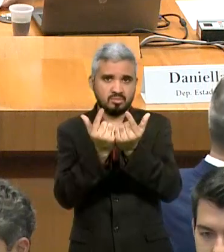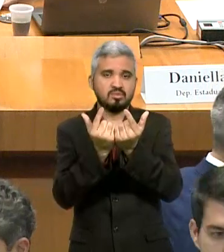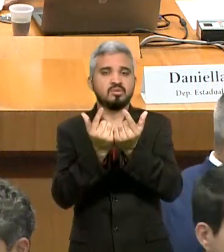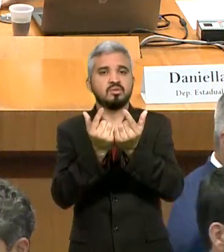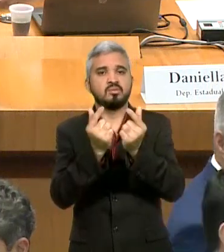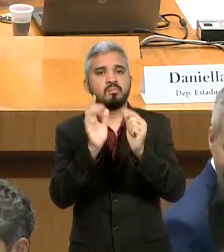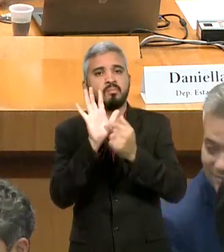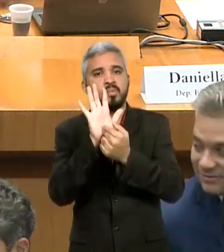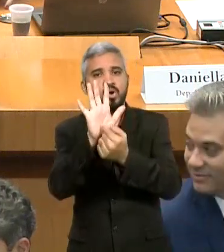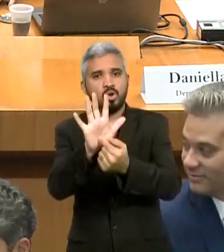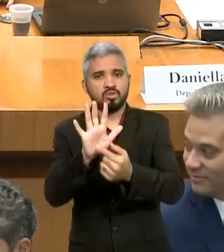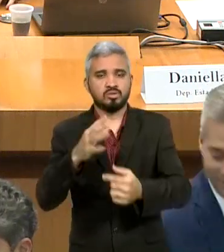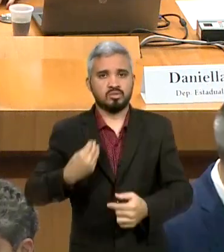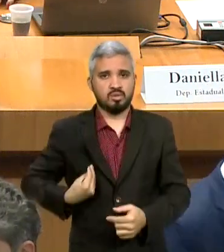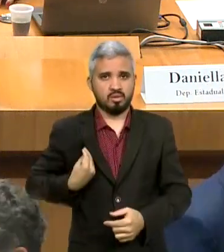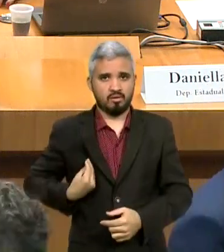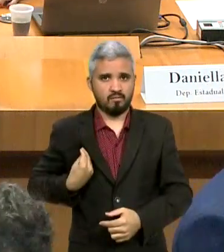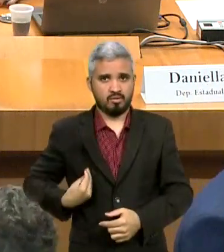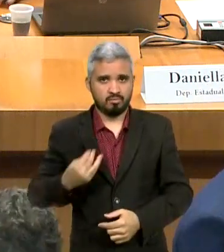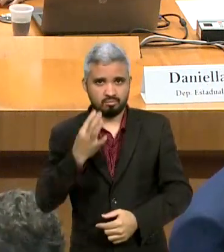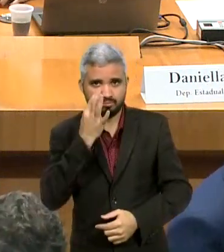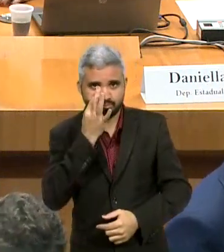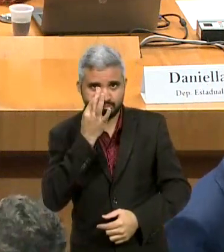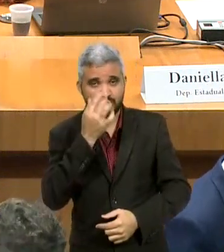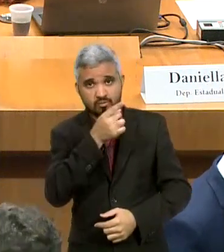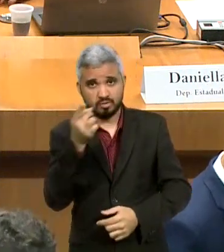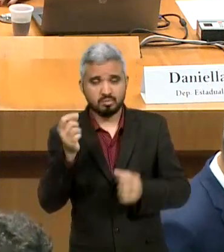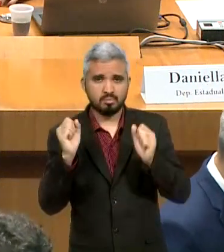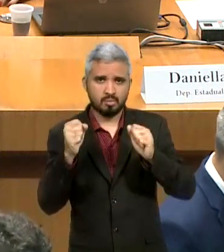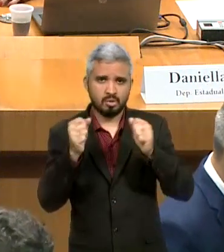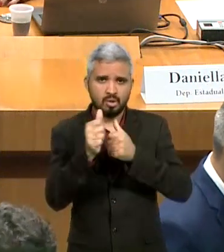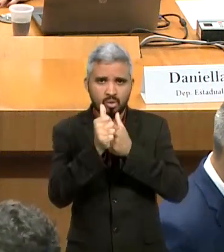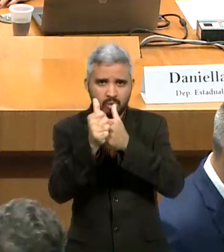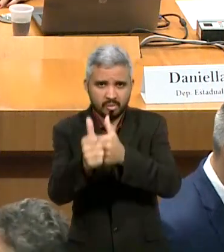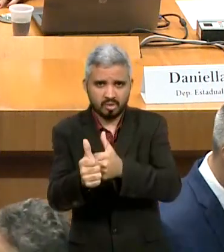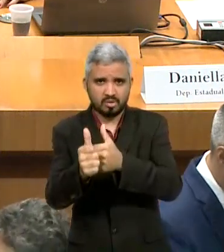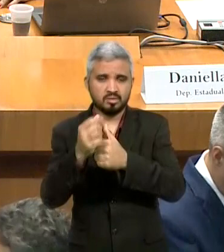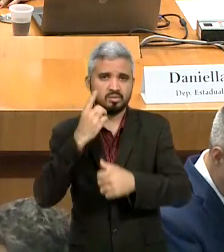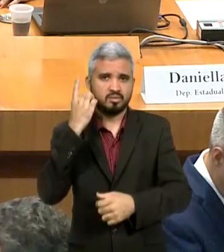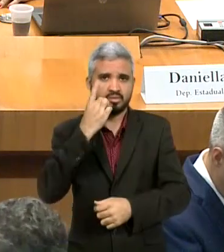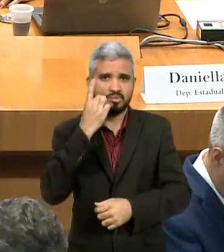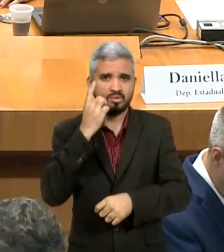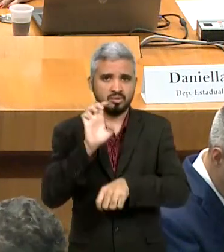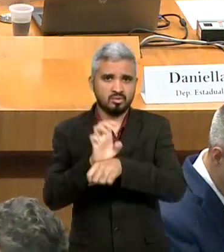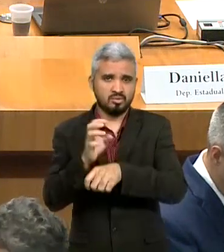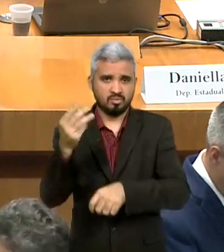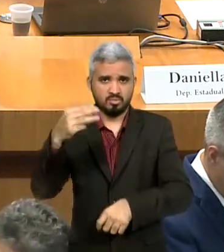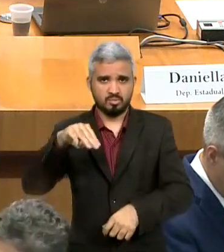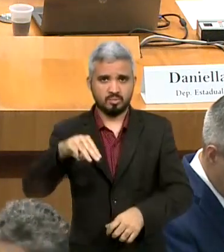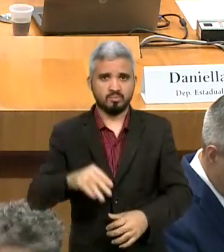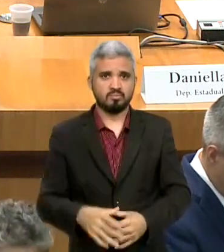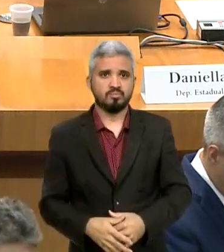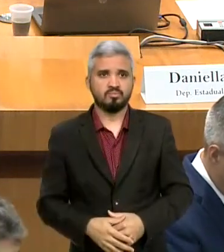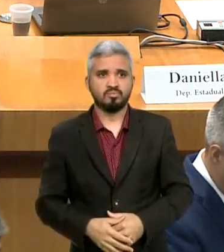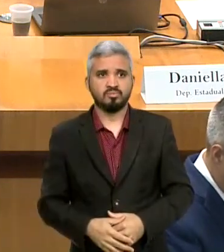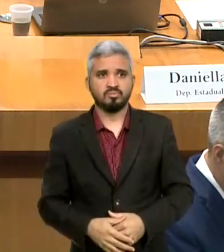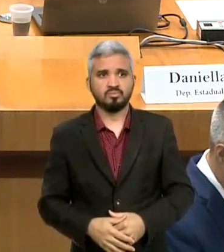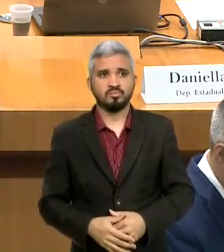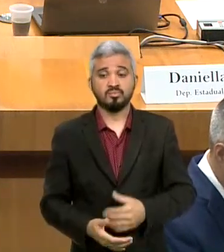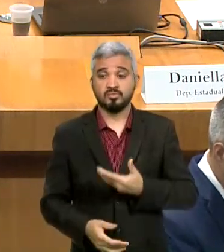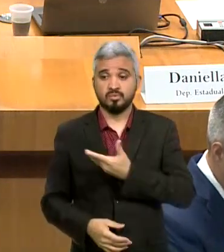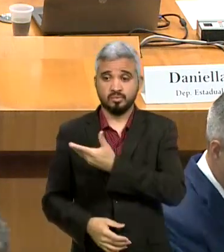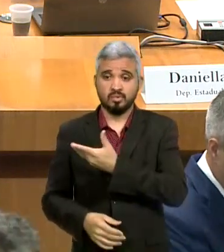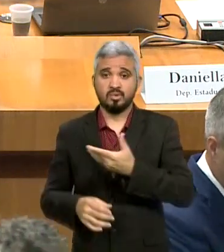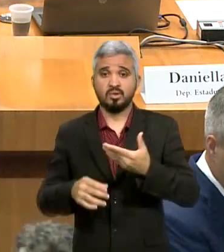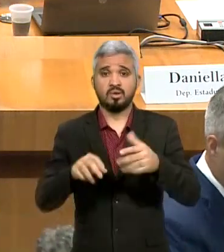maranhense, pode acompanhar o trabalho dos representantes aqui no Estado, que são os deputados estaduais. Ao vivo, imagens da mesa diretora